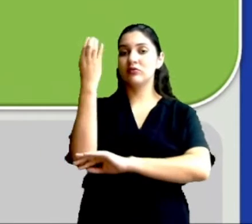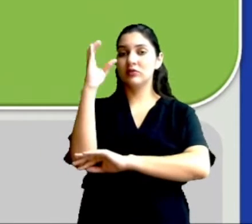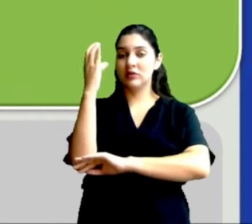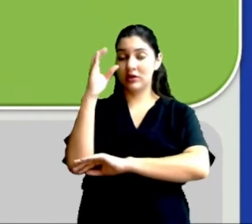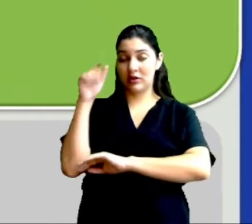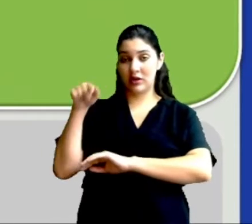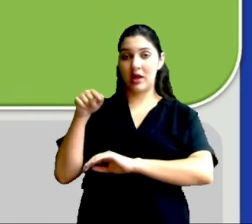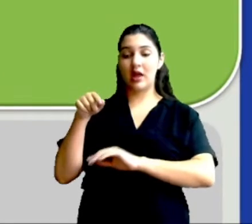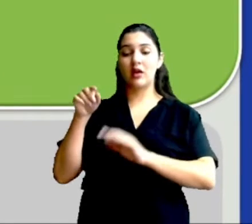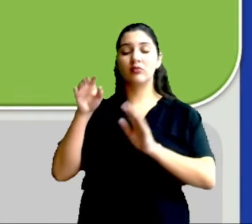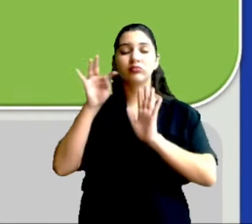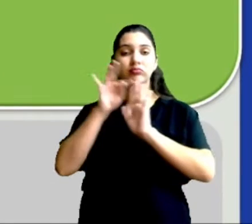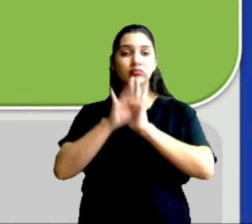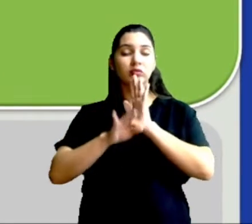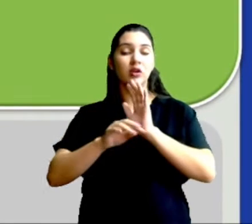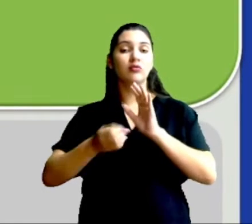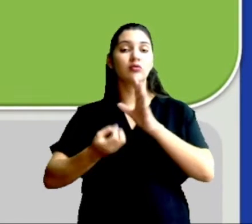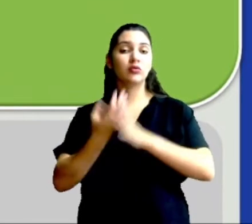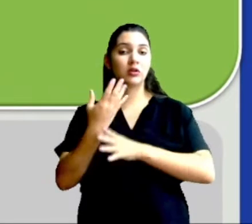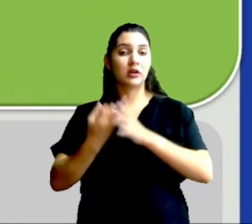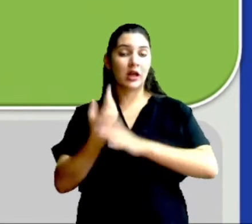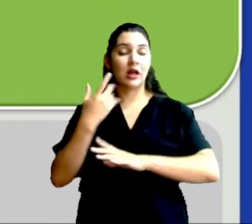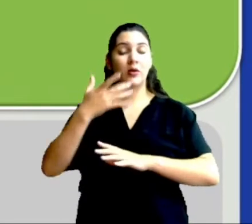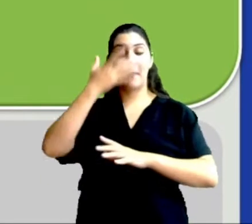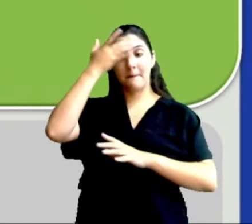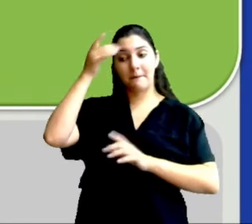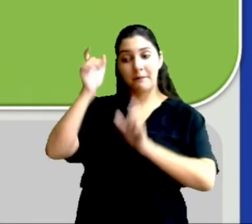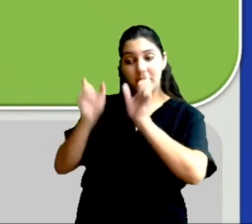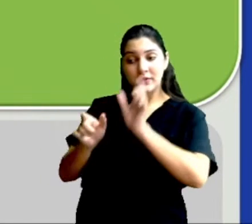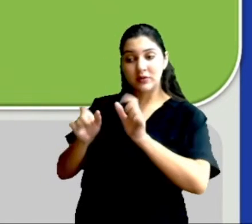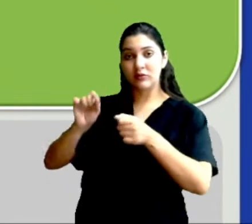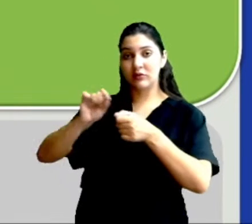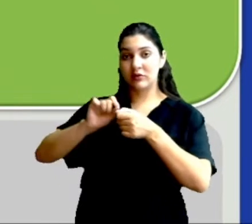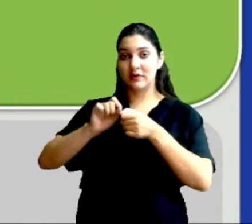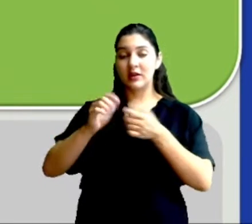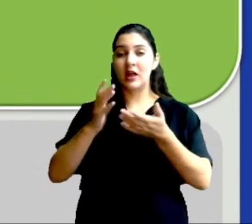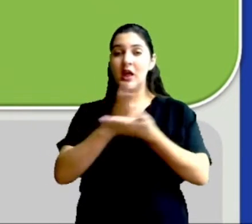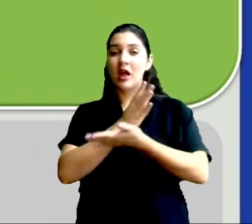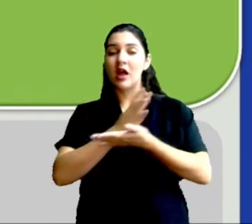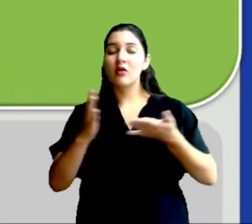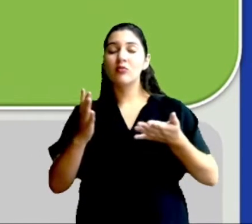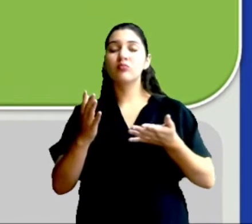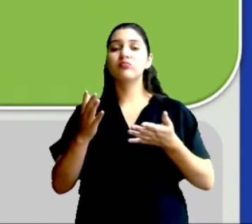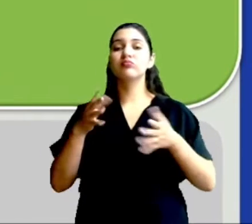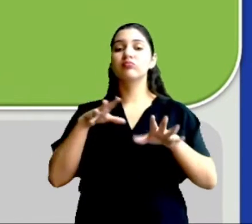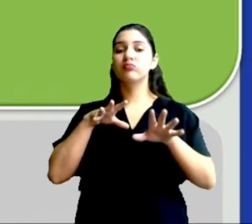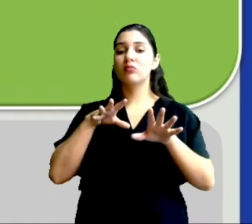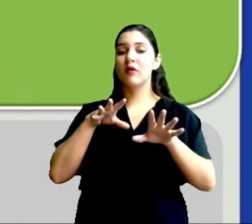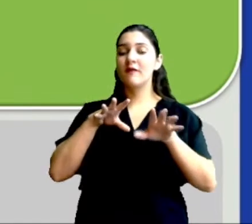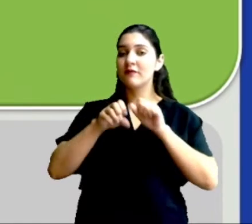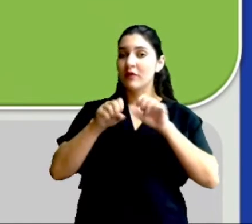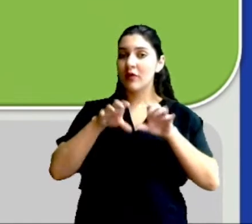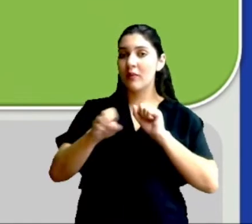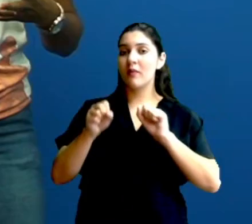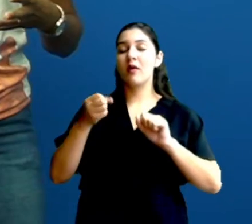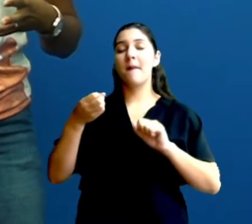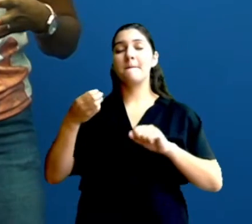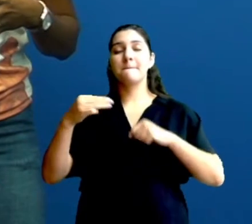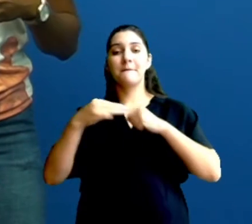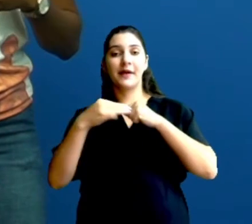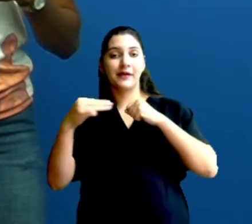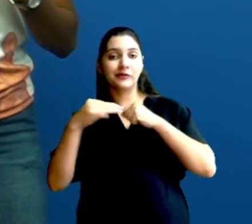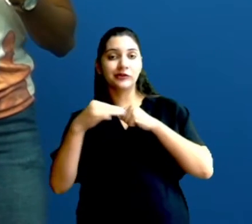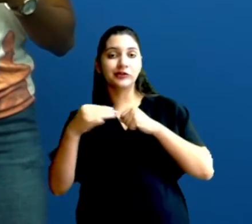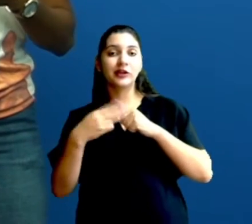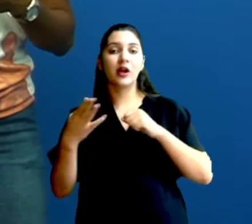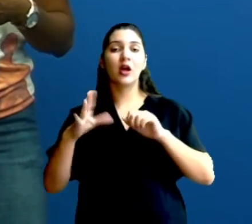aqueles textos elaborados por pessoas que estão fazendo alguma dissertação, ou que estão fazendo algum mestrado, ou que